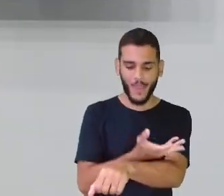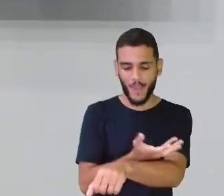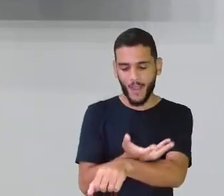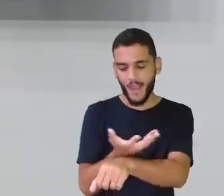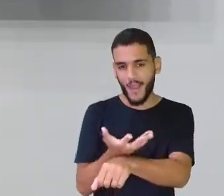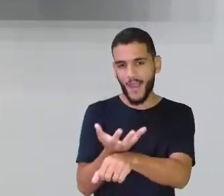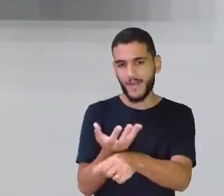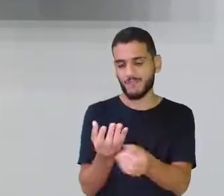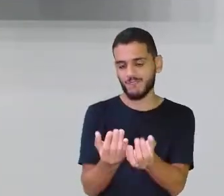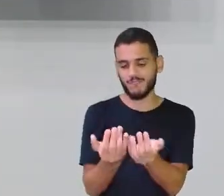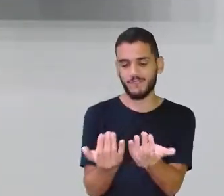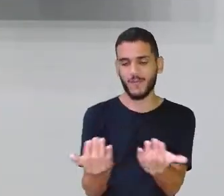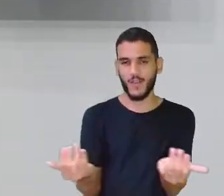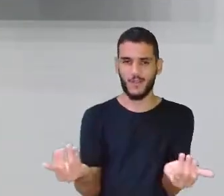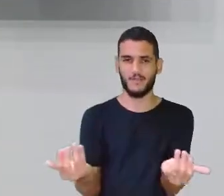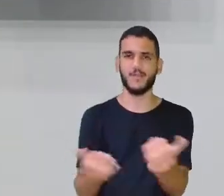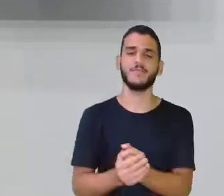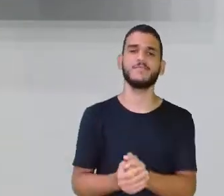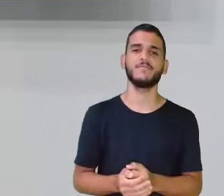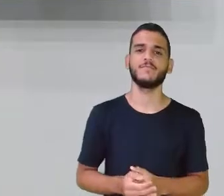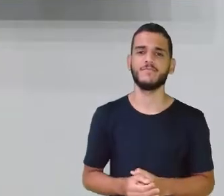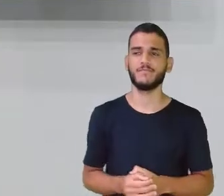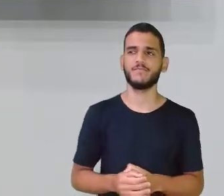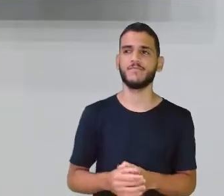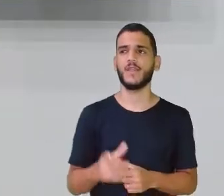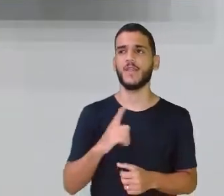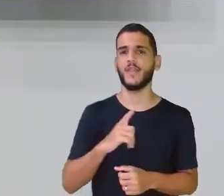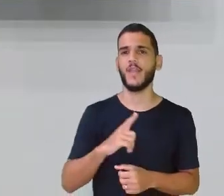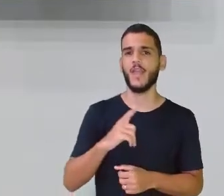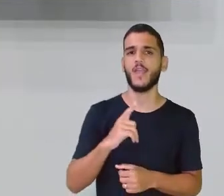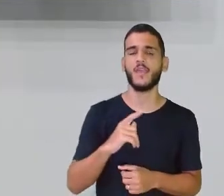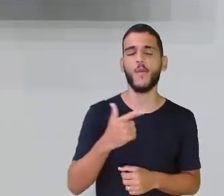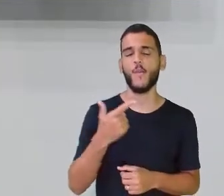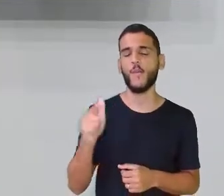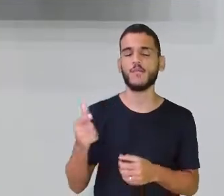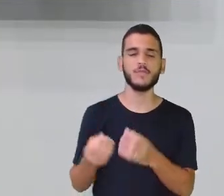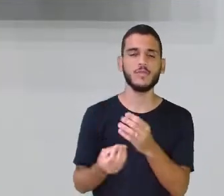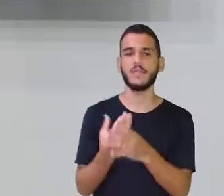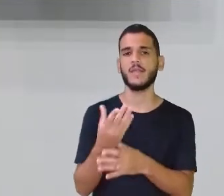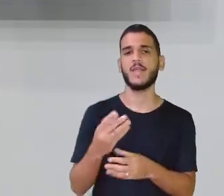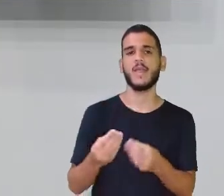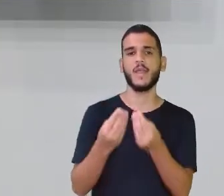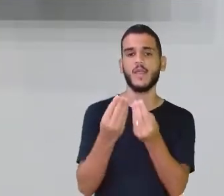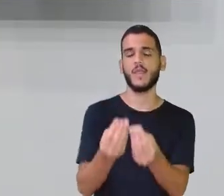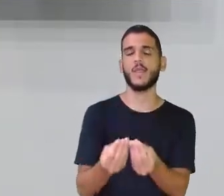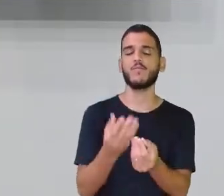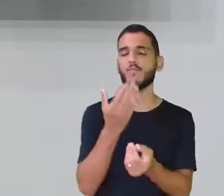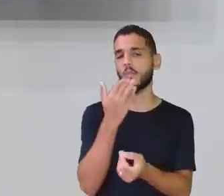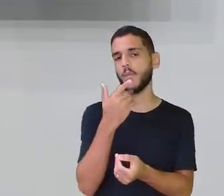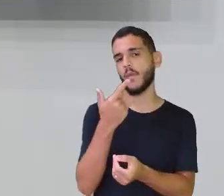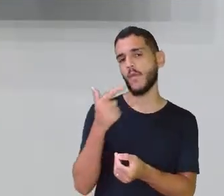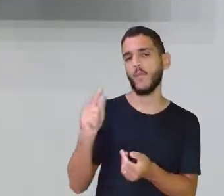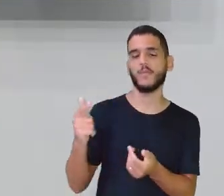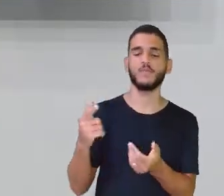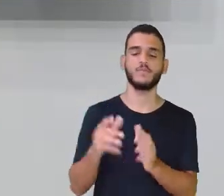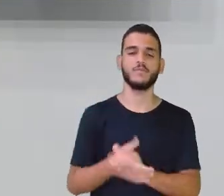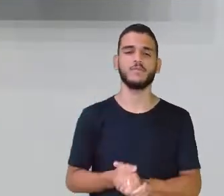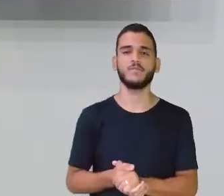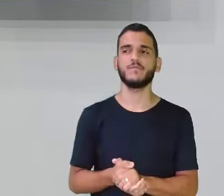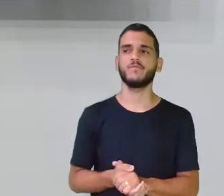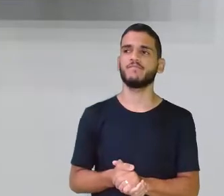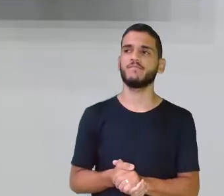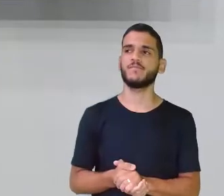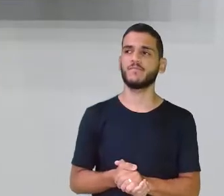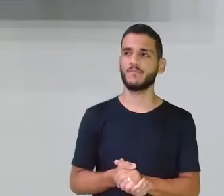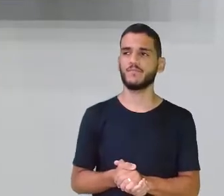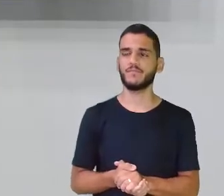alimentam da plantinha e tem os criadores também que dão rações para esses animais em específicos. Mas aqui ele está comendo a grama, como a gente está